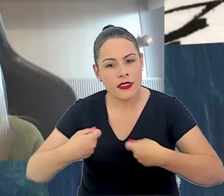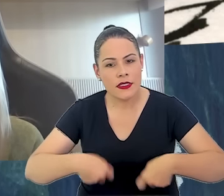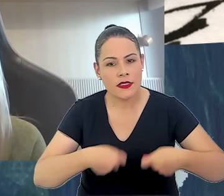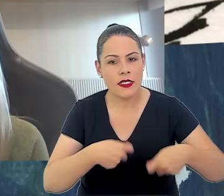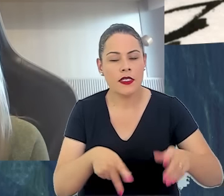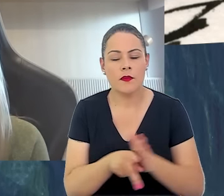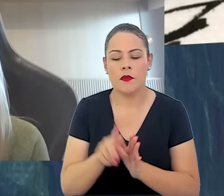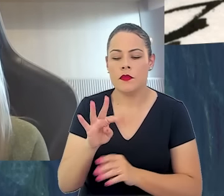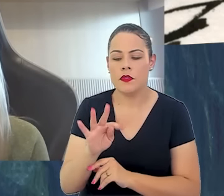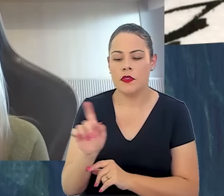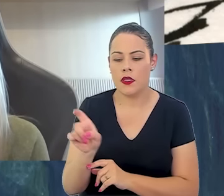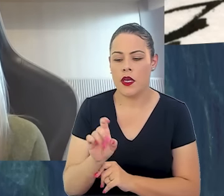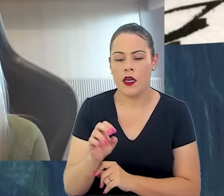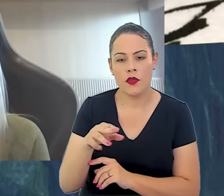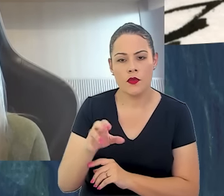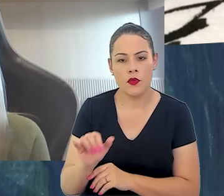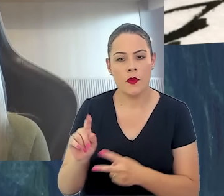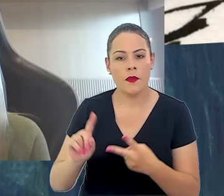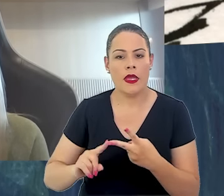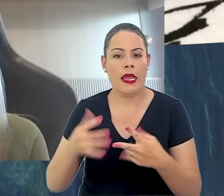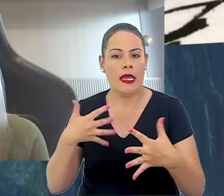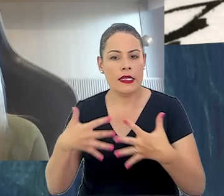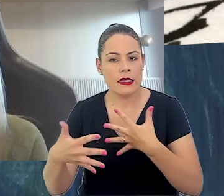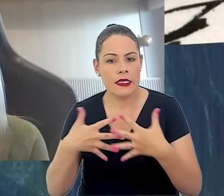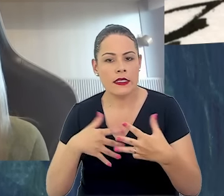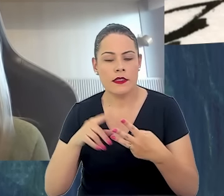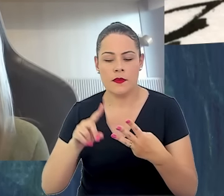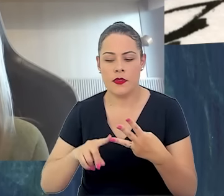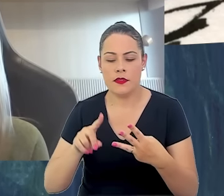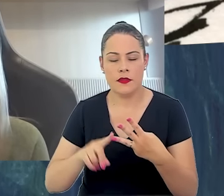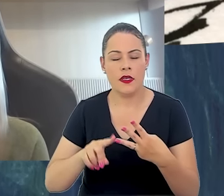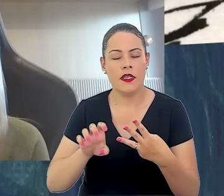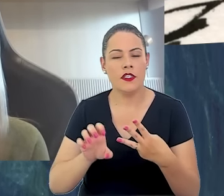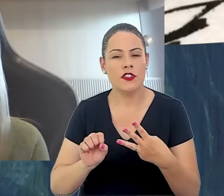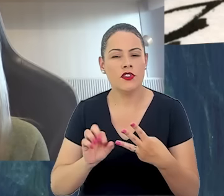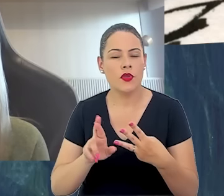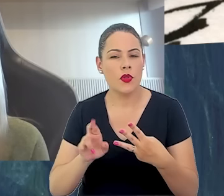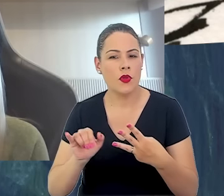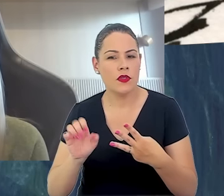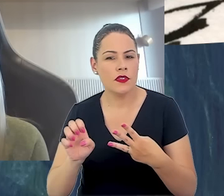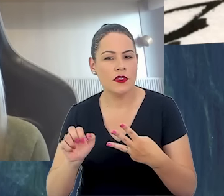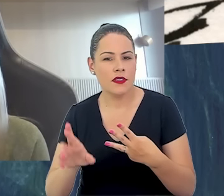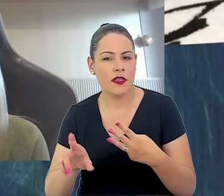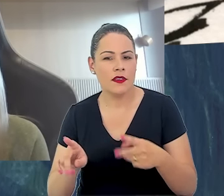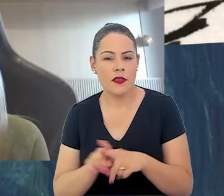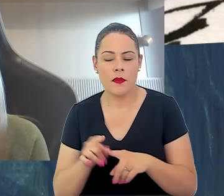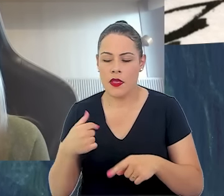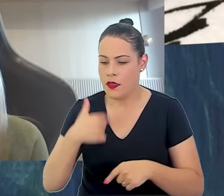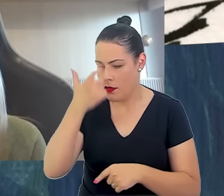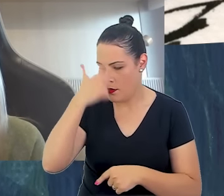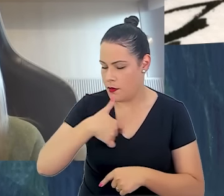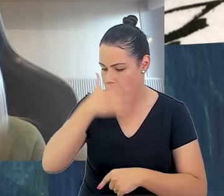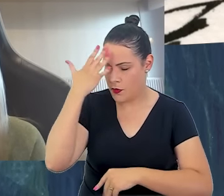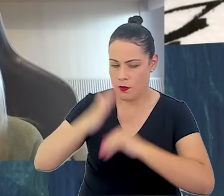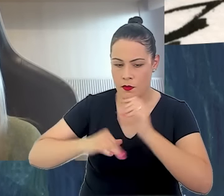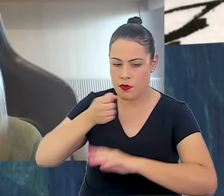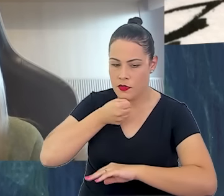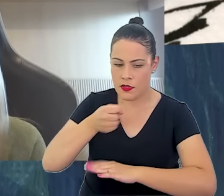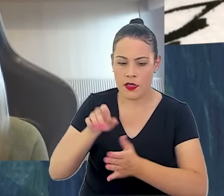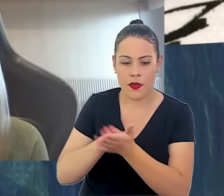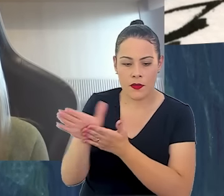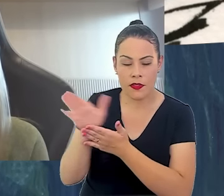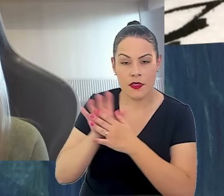necessidades de taxonomia, transparência, né, disclosure. Eu, sendo imprensa, né, eu